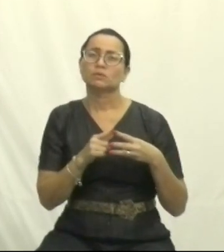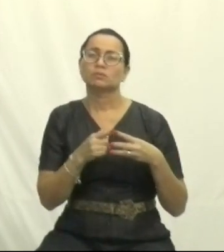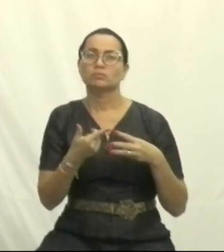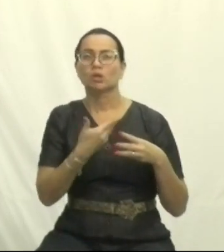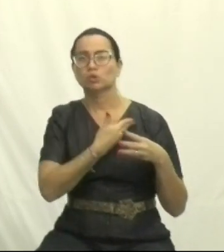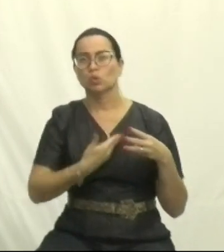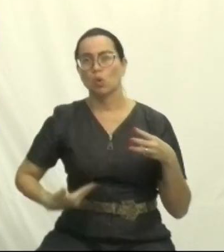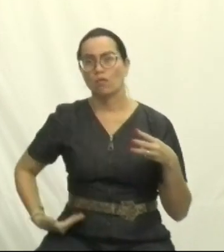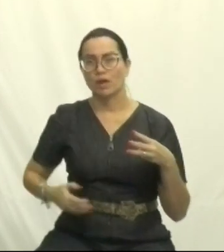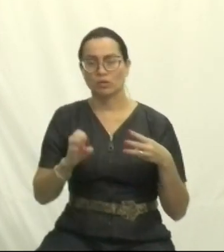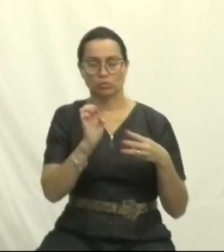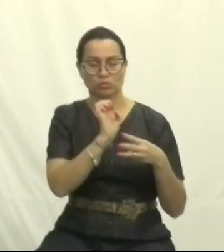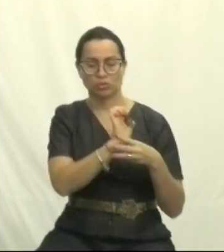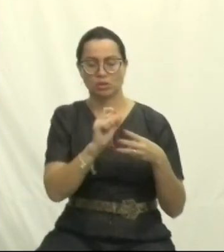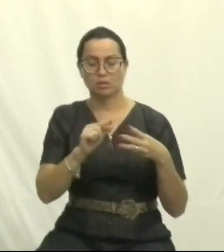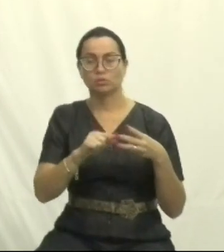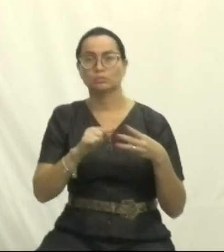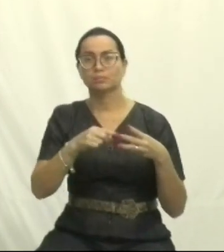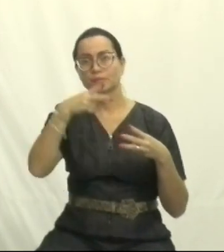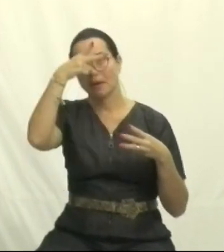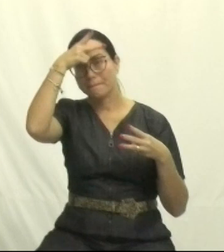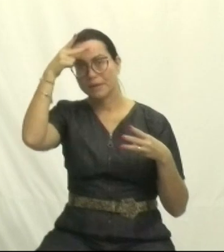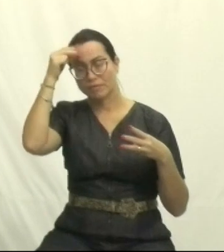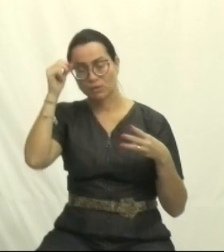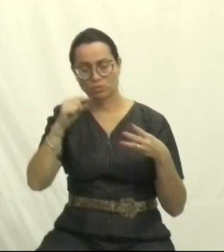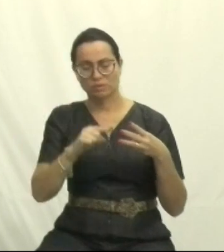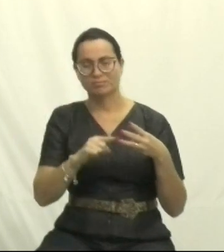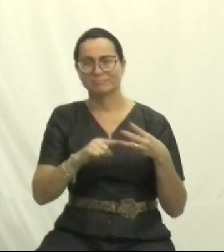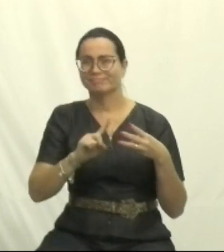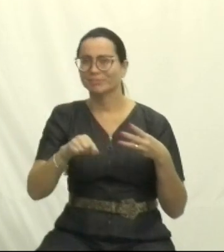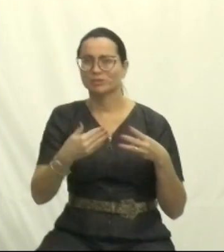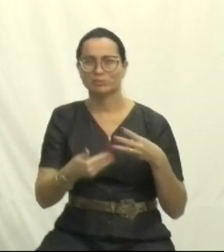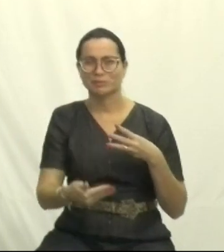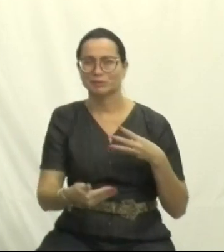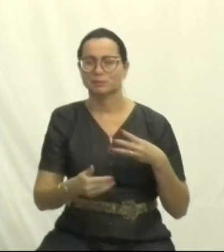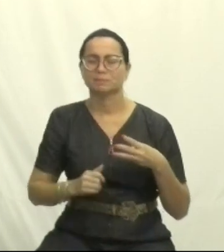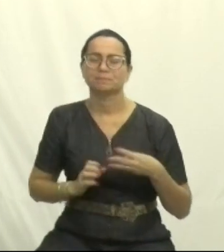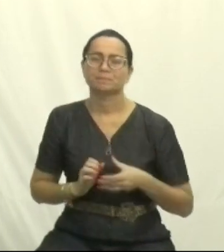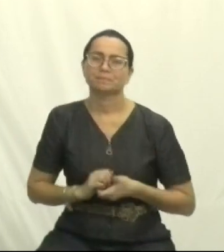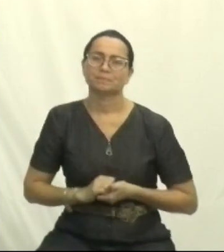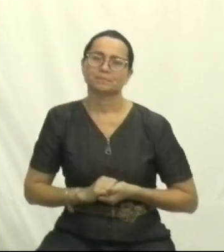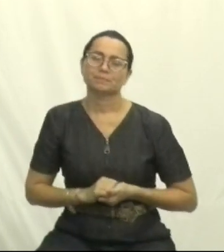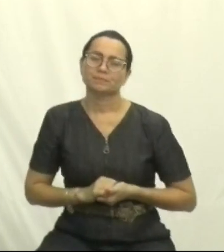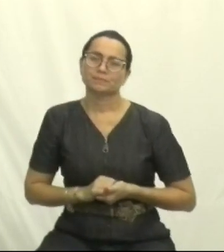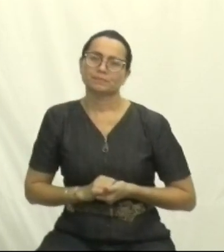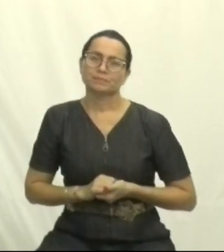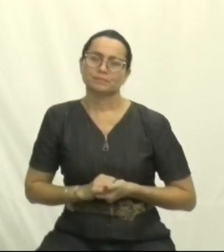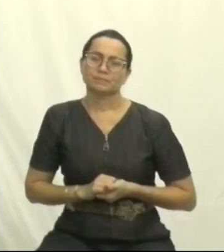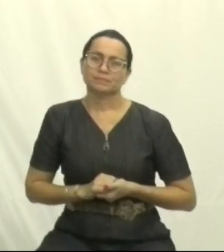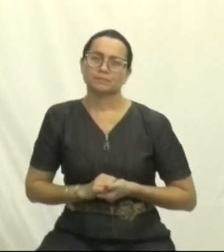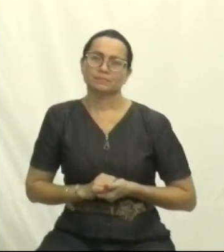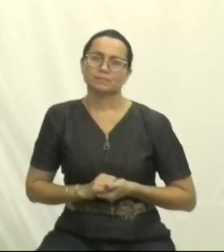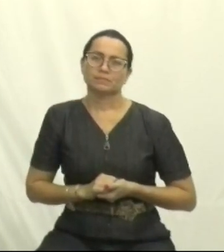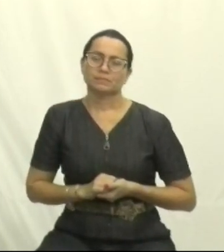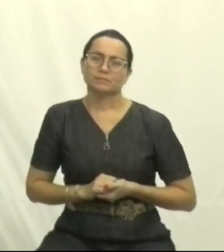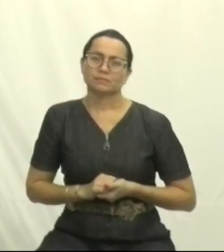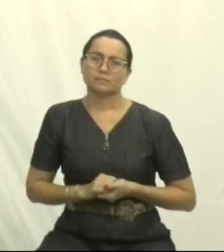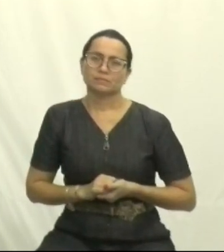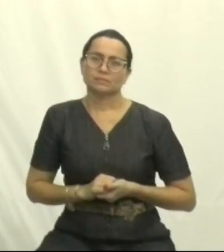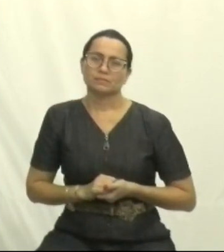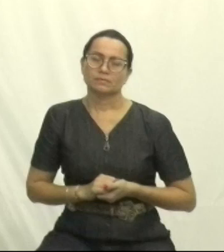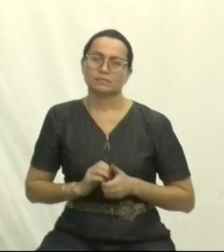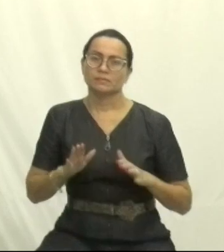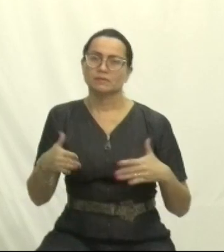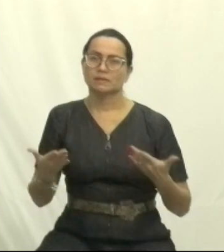estado e uma parte que é uma antecipação da prefeitura municipal, que os senhores e senhoras nos auxiliaram na edição de lei lá, né, orçamentária.